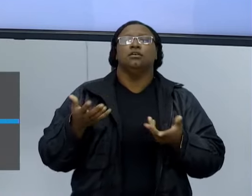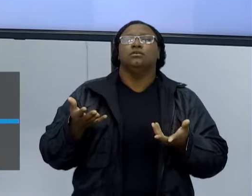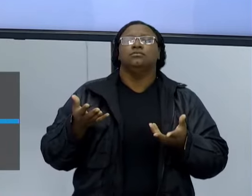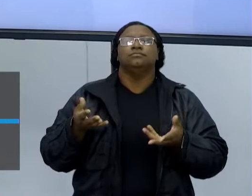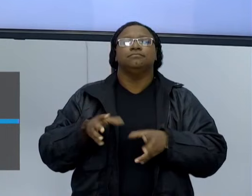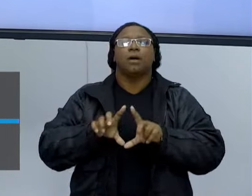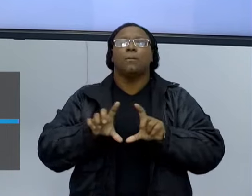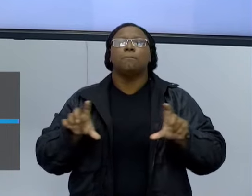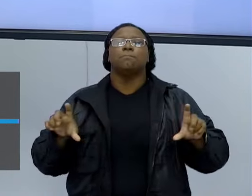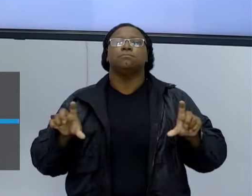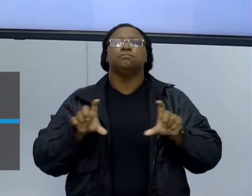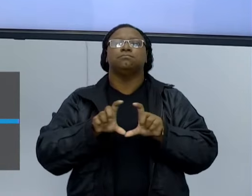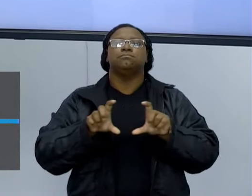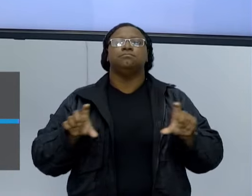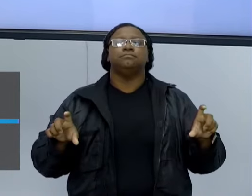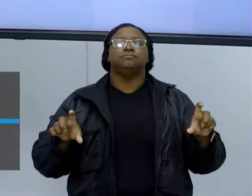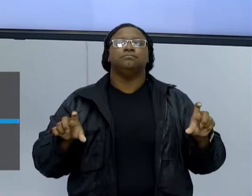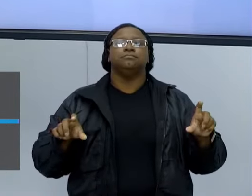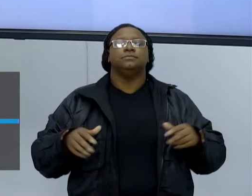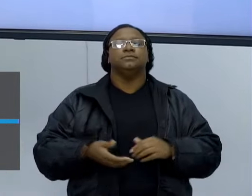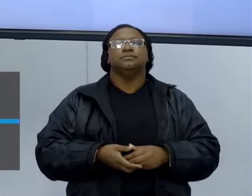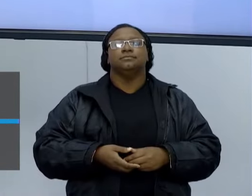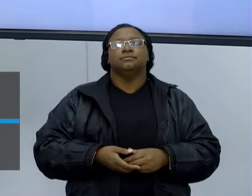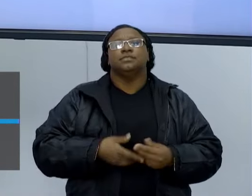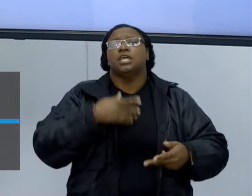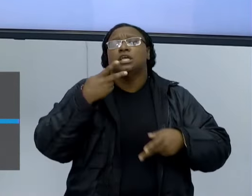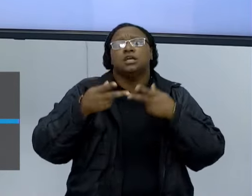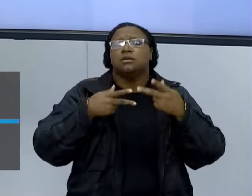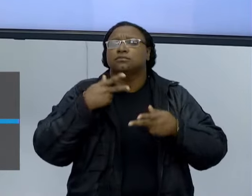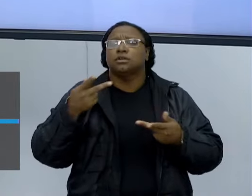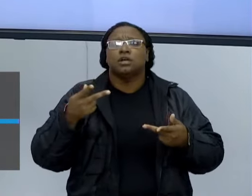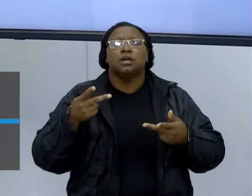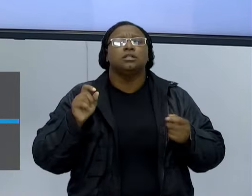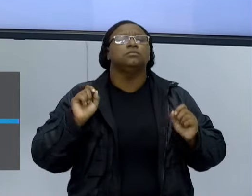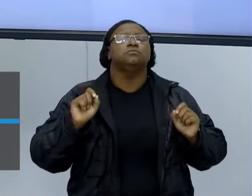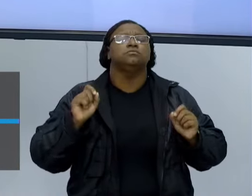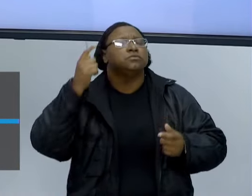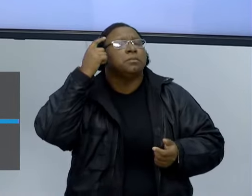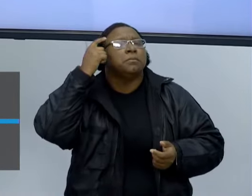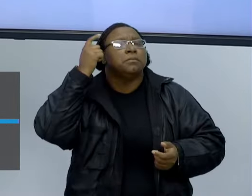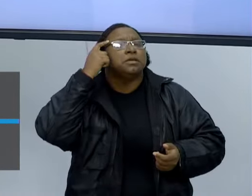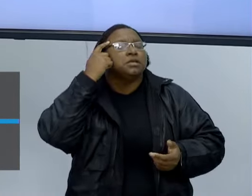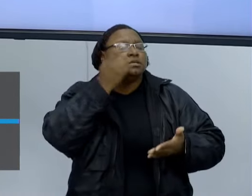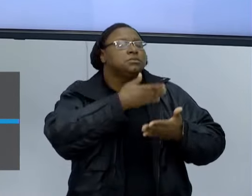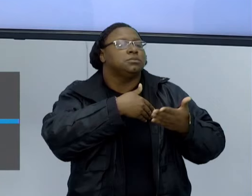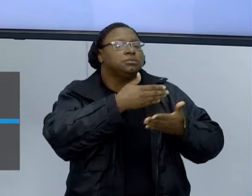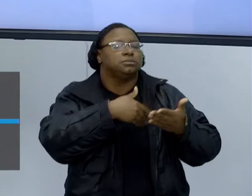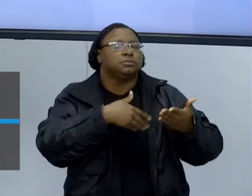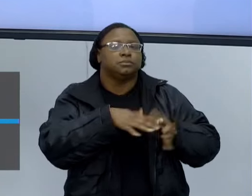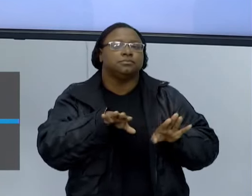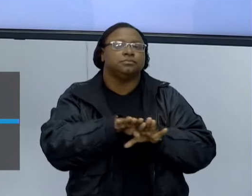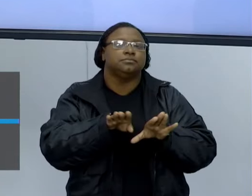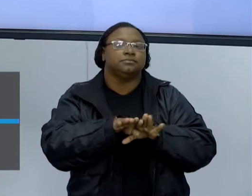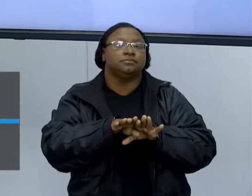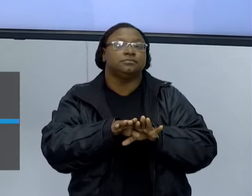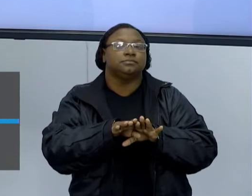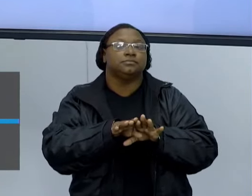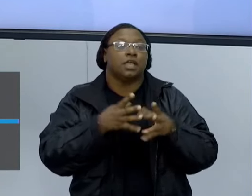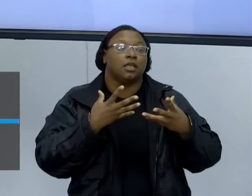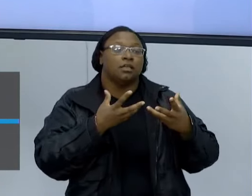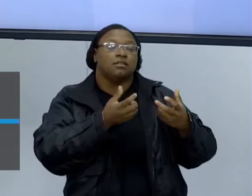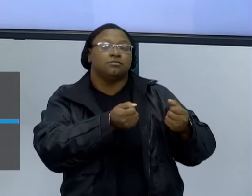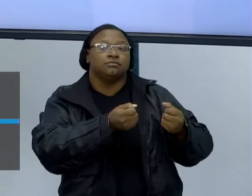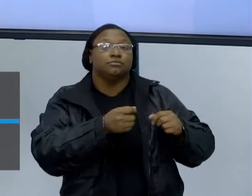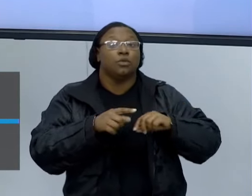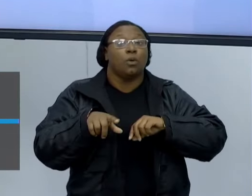vai aparecer aqui para você, é isso daí, ó. Fala aí a sua opinião, dá aí as suas sugestões, a gente aqui acatou algumas sugestões,